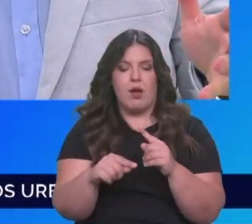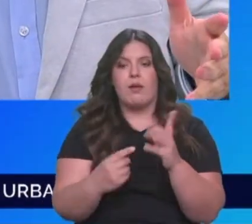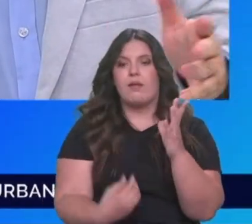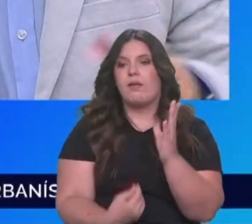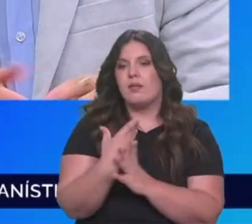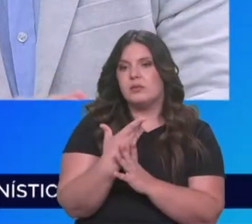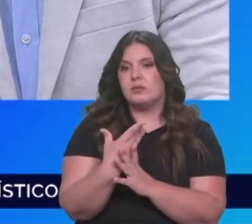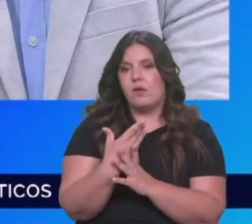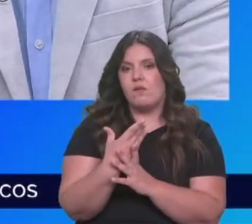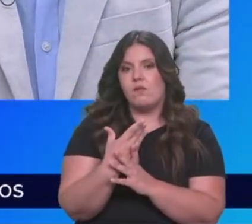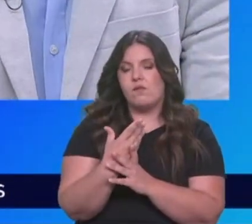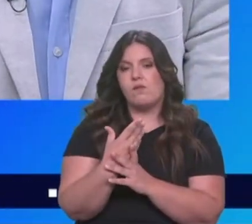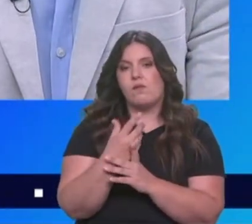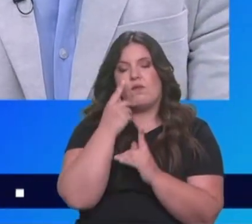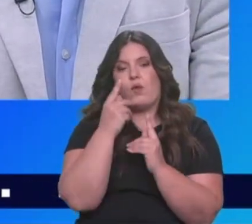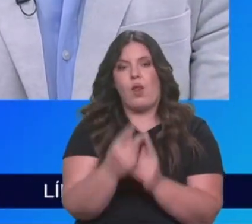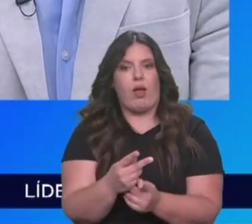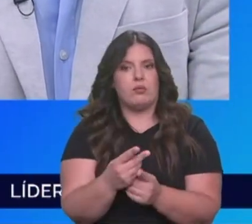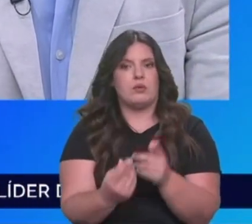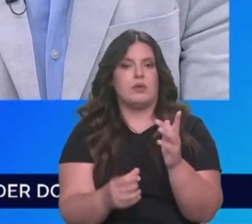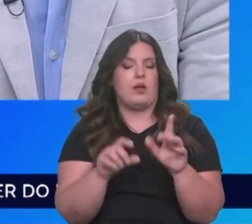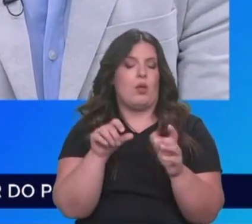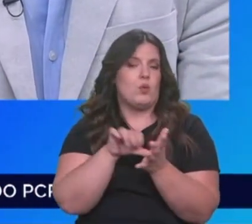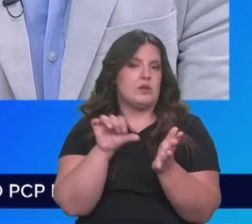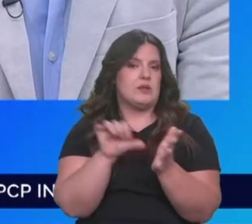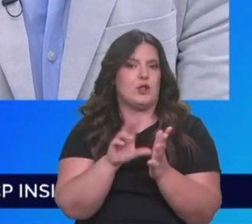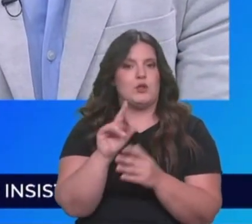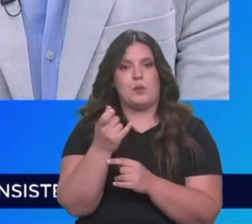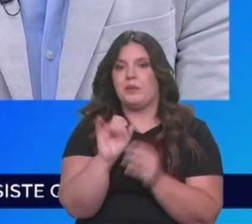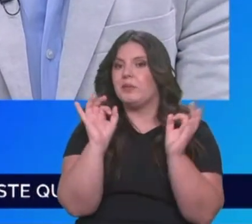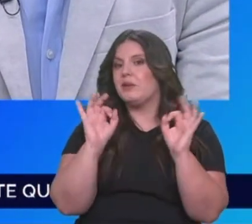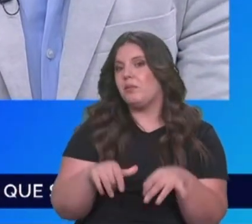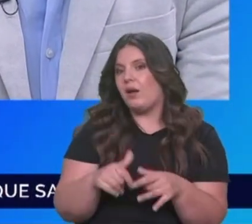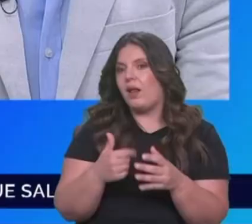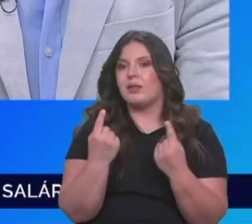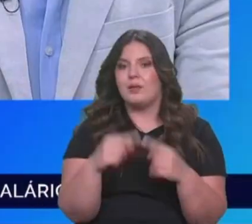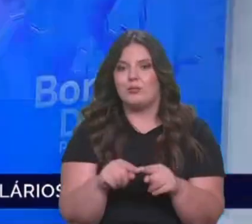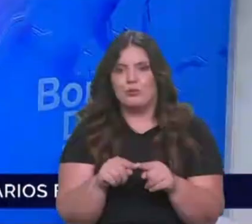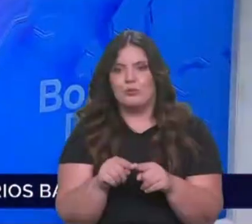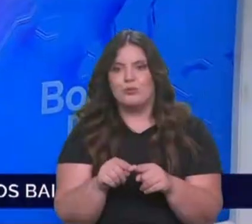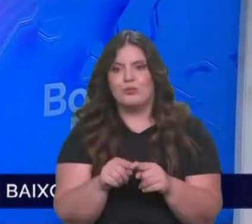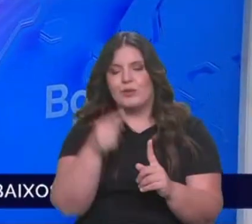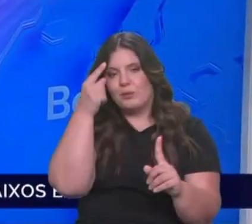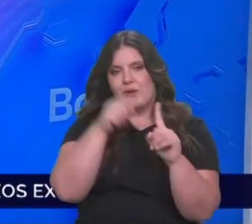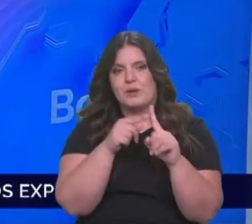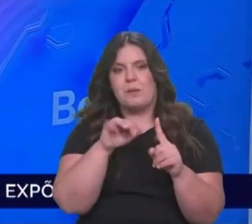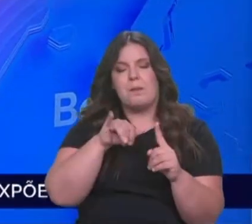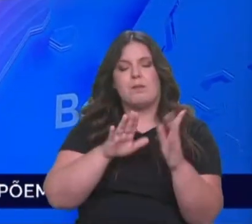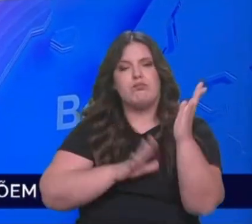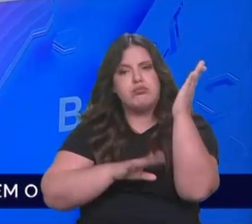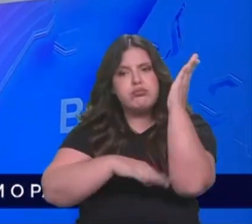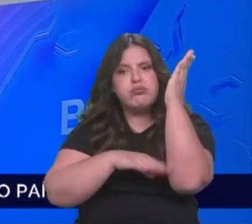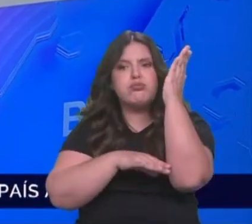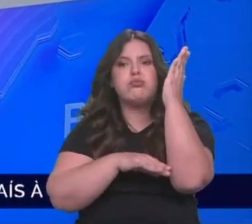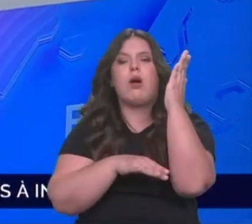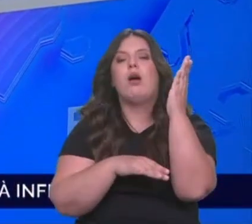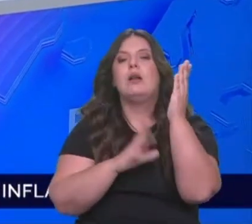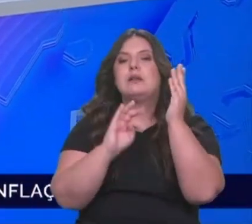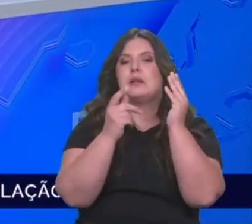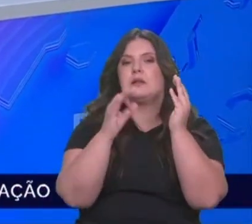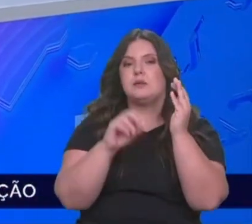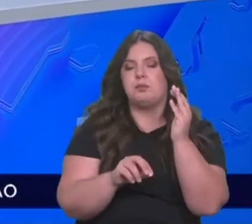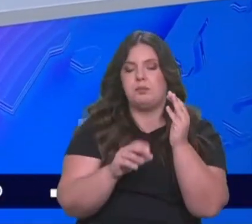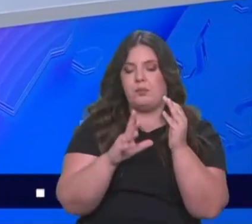criação violenta do coração de Júpiter. Para terminar, temos a missão do megafoguetão Starship da